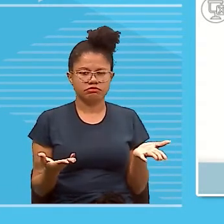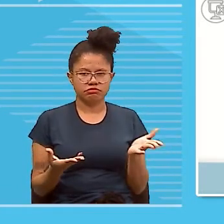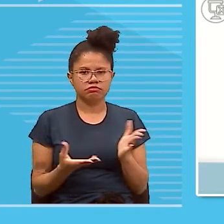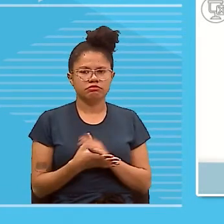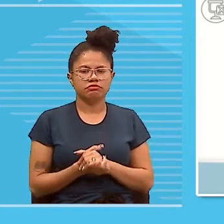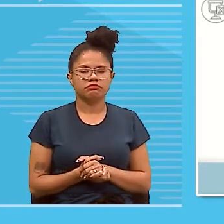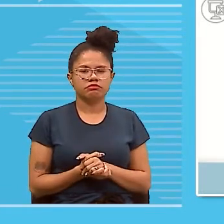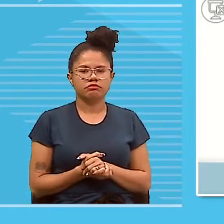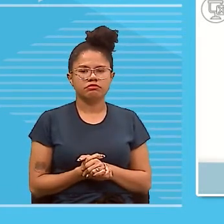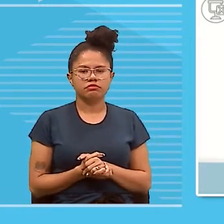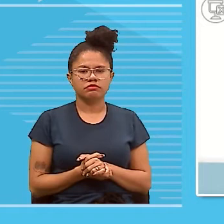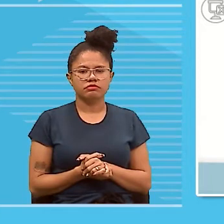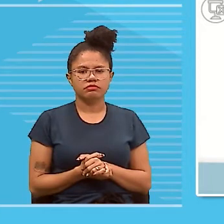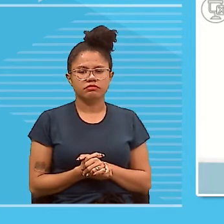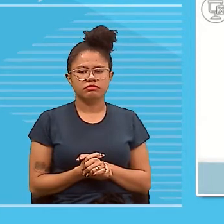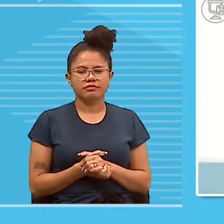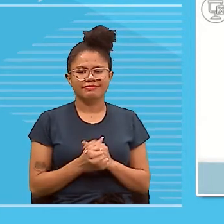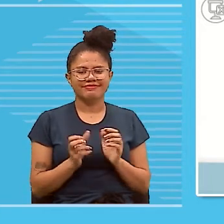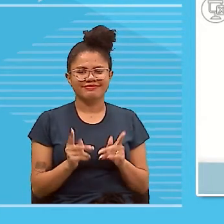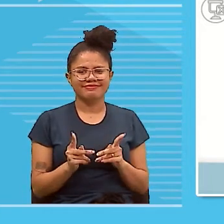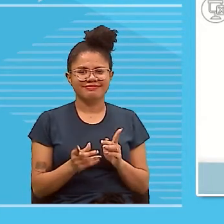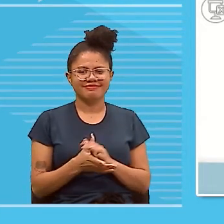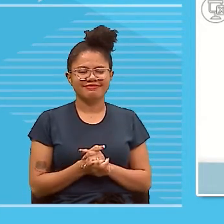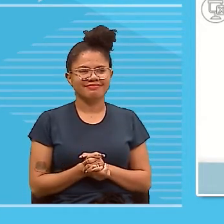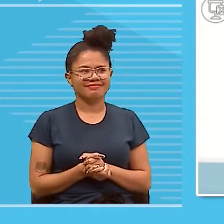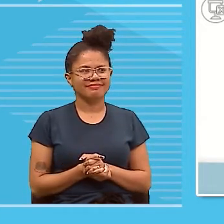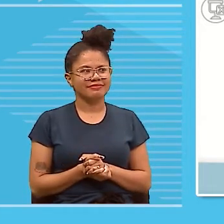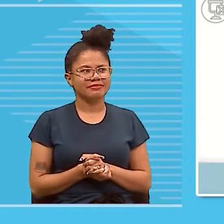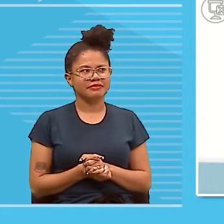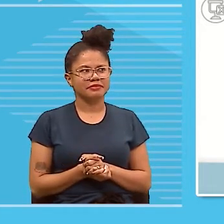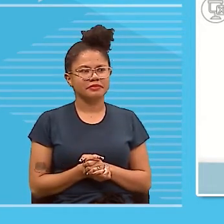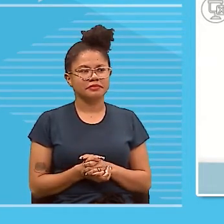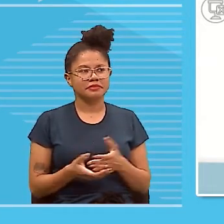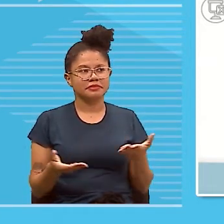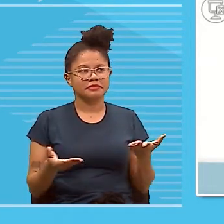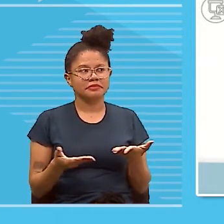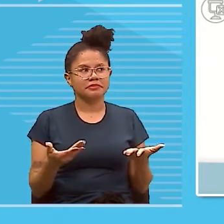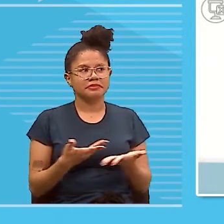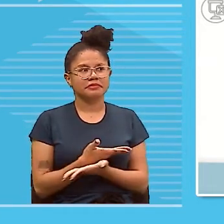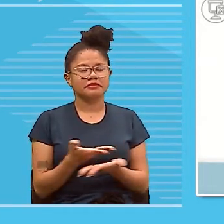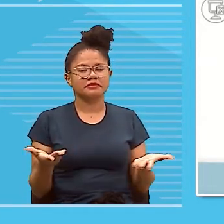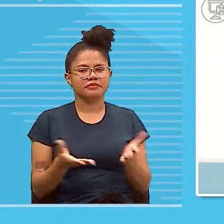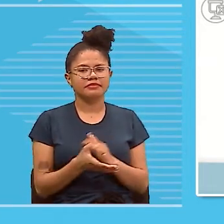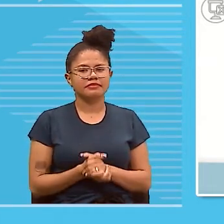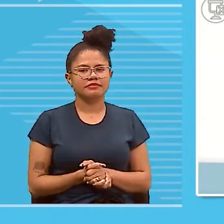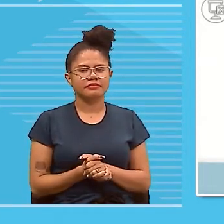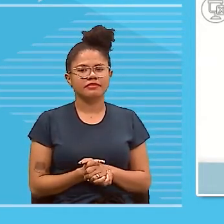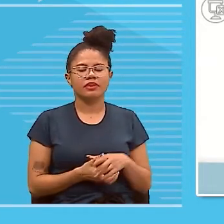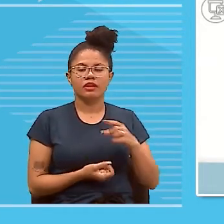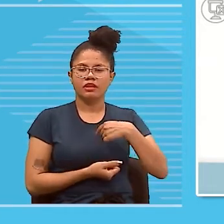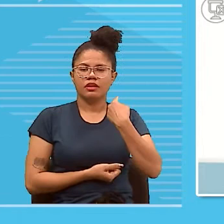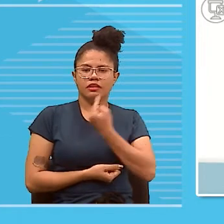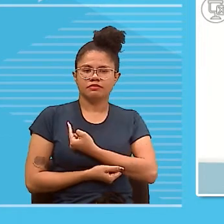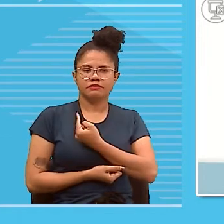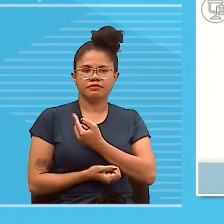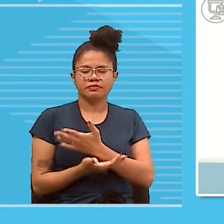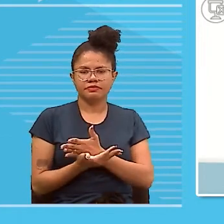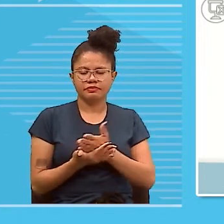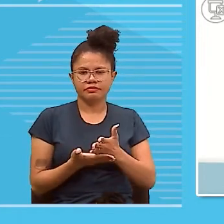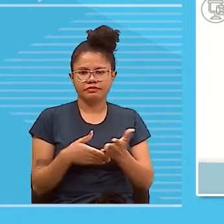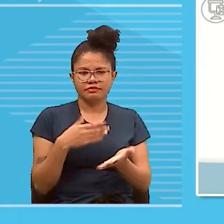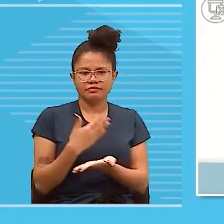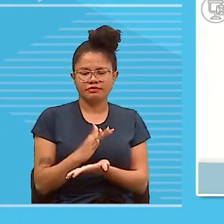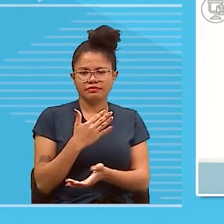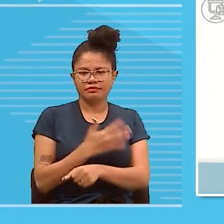semântico tranquilo e aí turma nós vamos partir para a prática tá